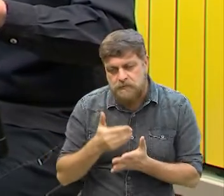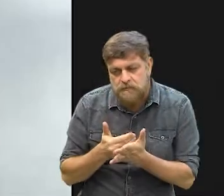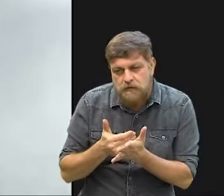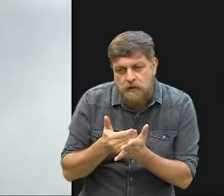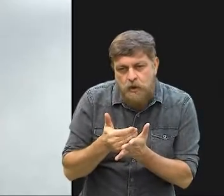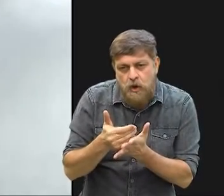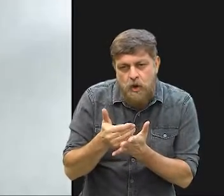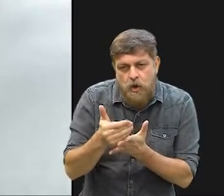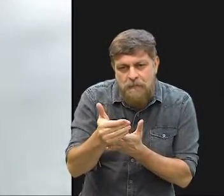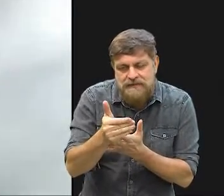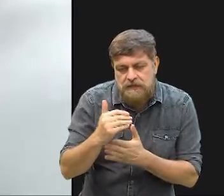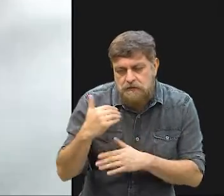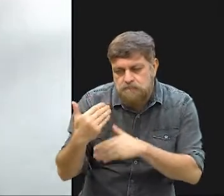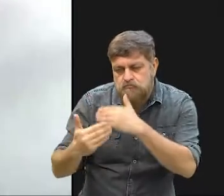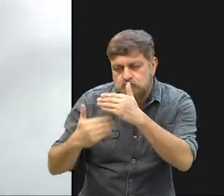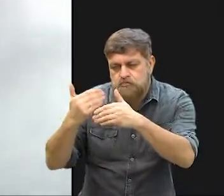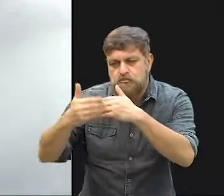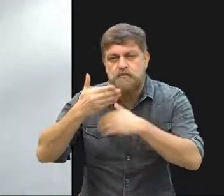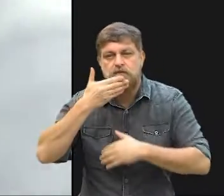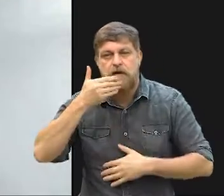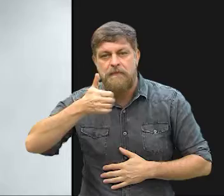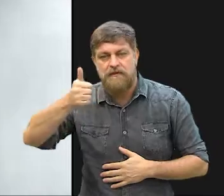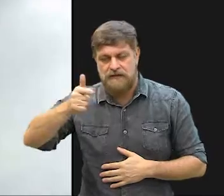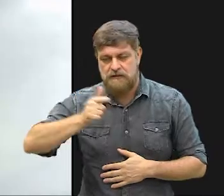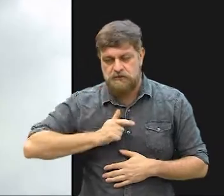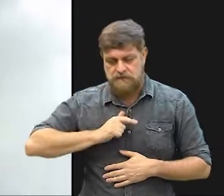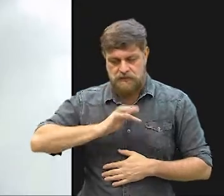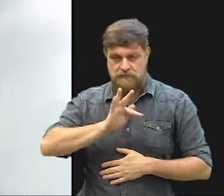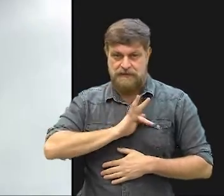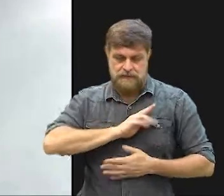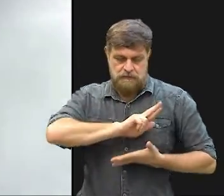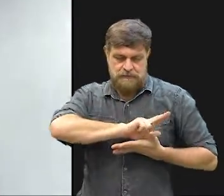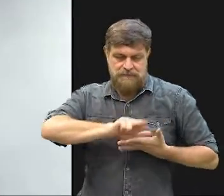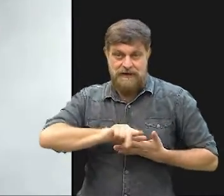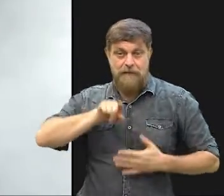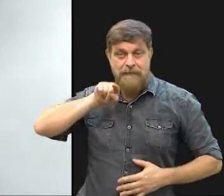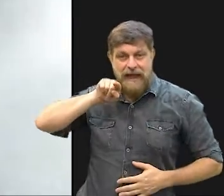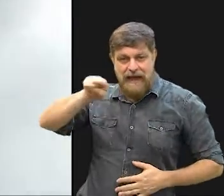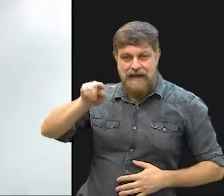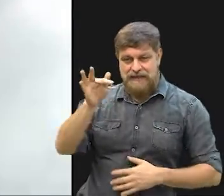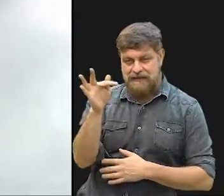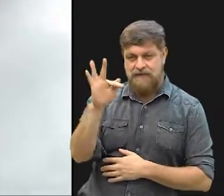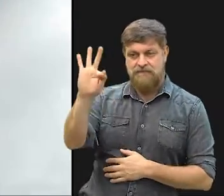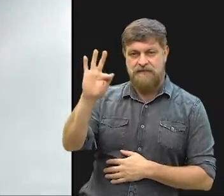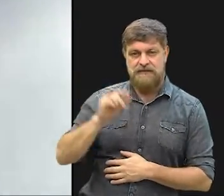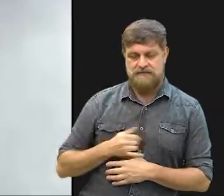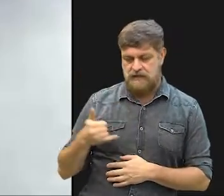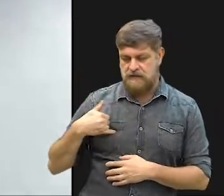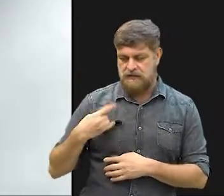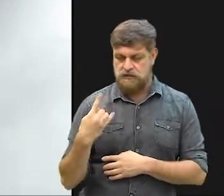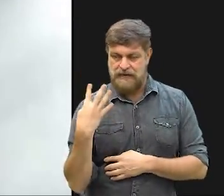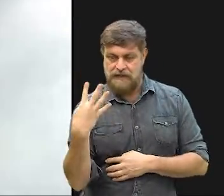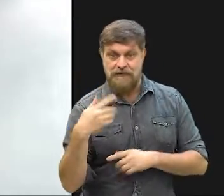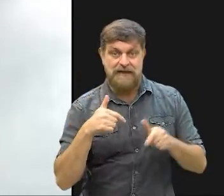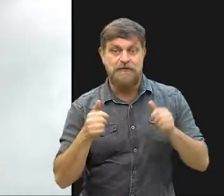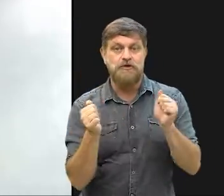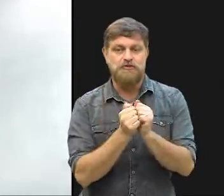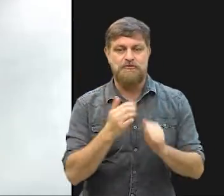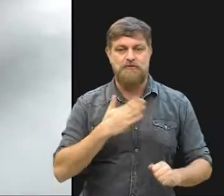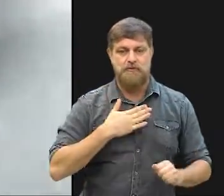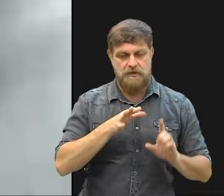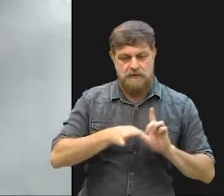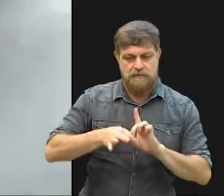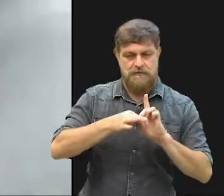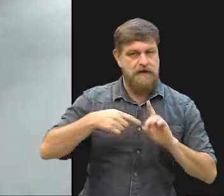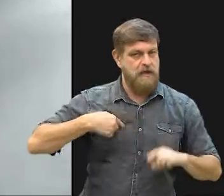começaram, melhoraram, e tiveram outros treinadores, lógico, mas que lá, quando estavam com 13, 14 anos, trabalharam comigo. Eu